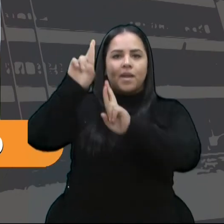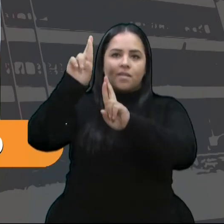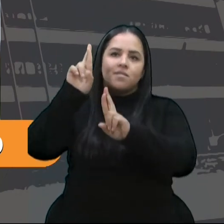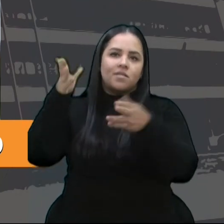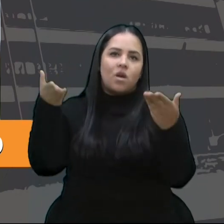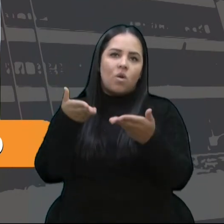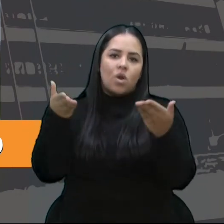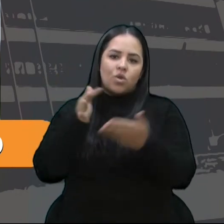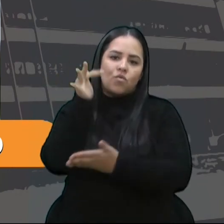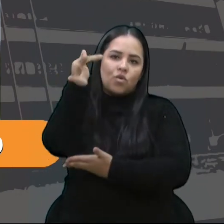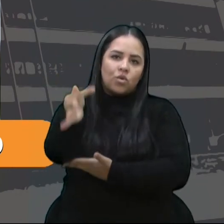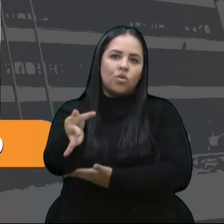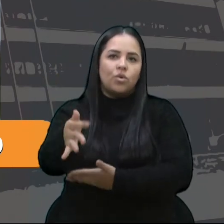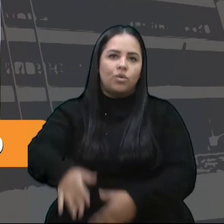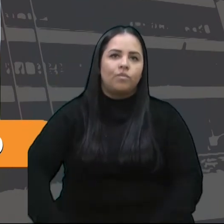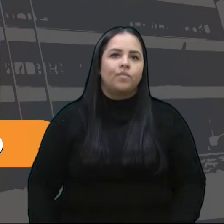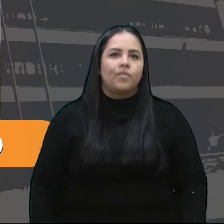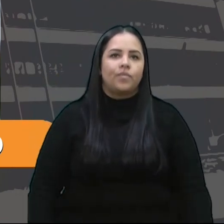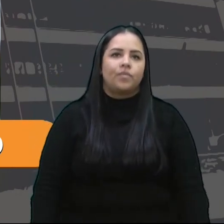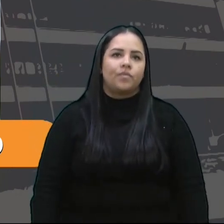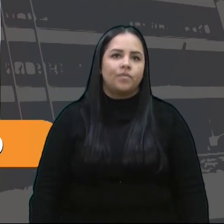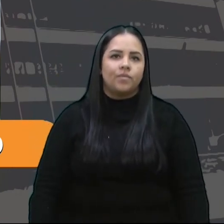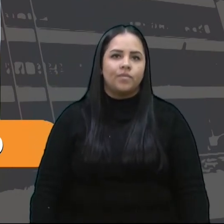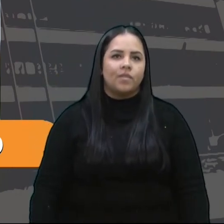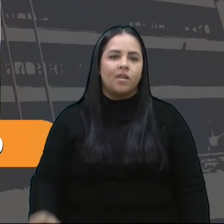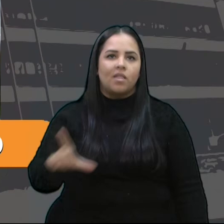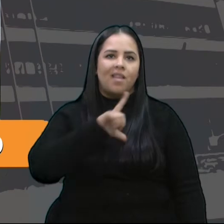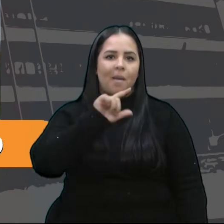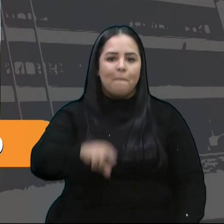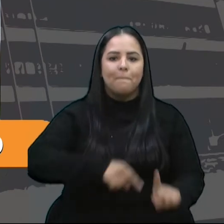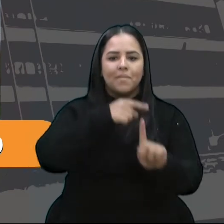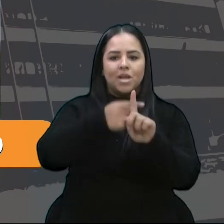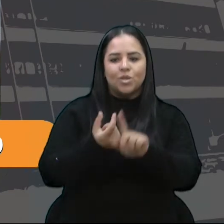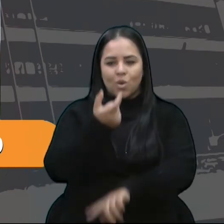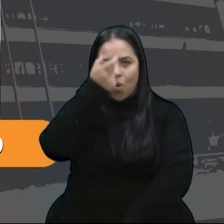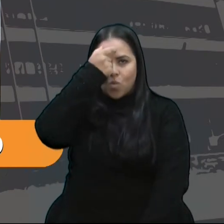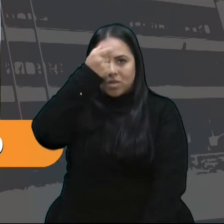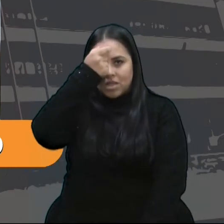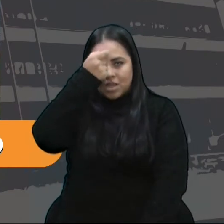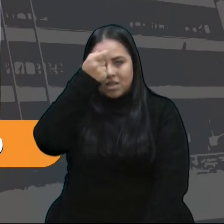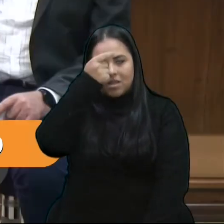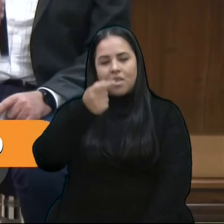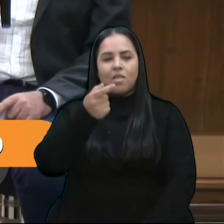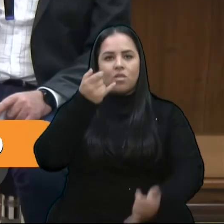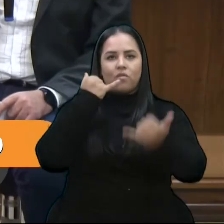momento futuro, assim, de mais consciência no uso da informação.